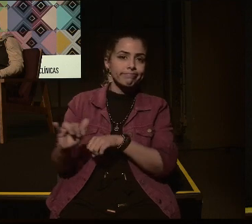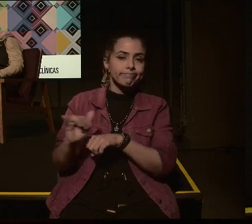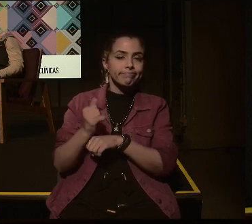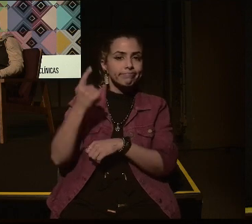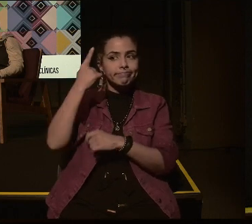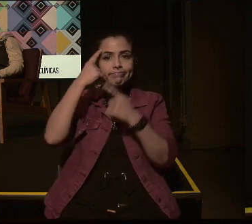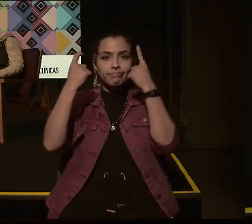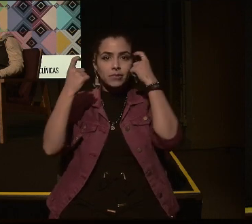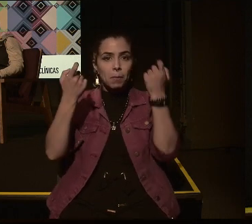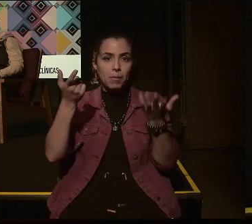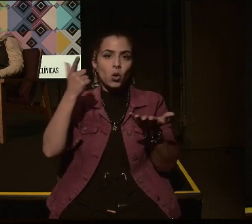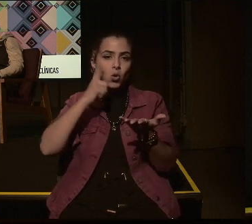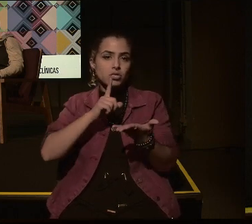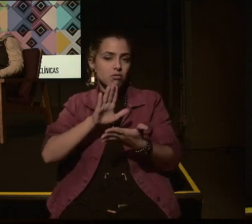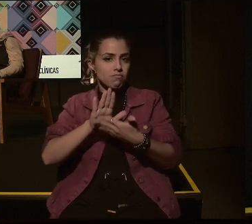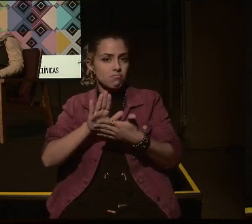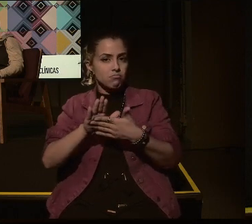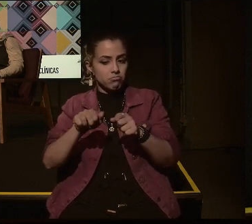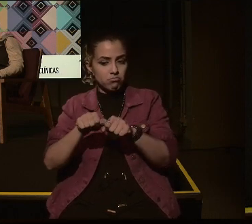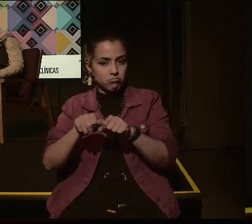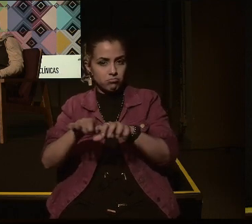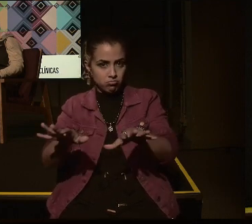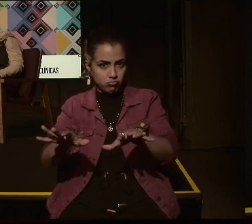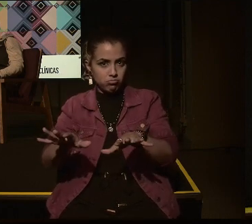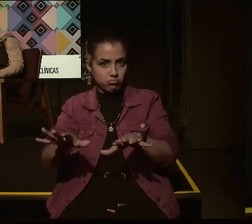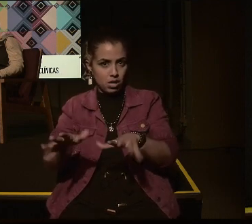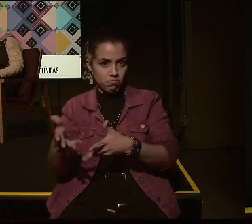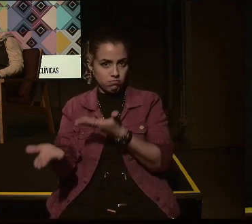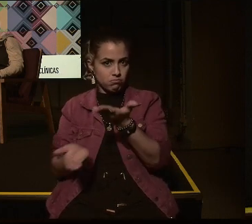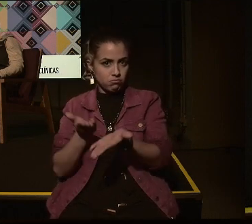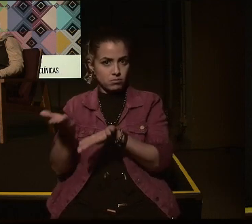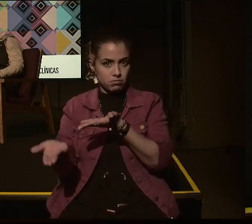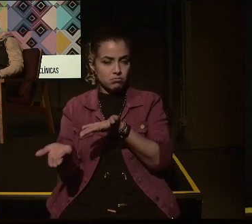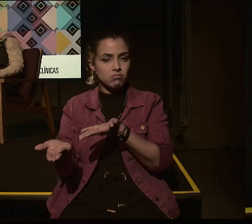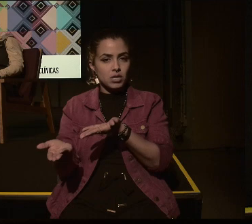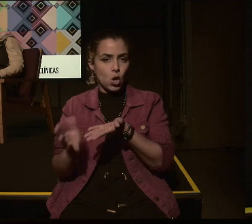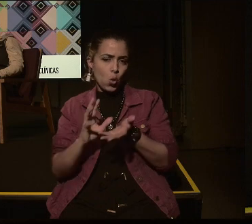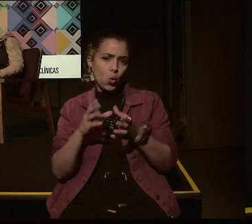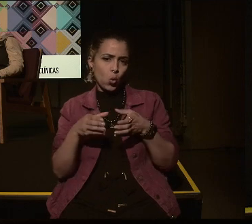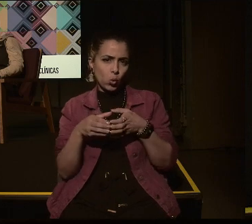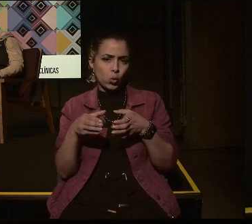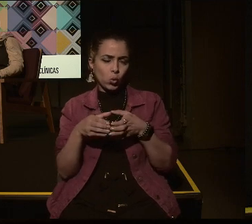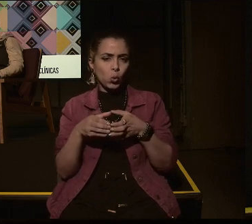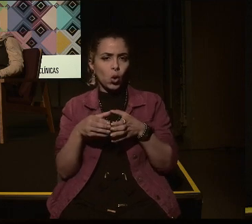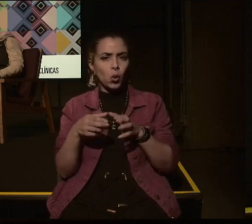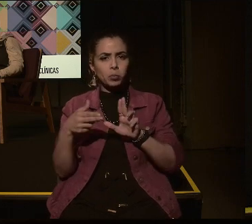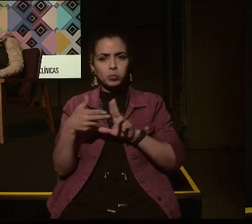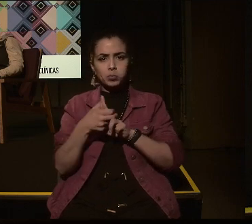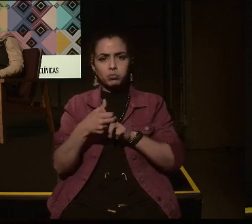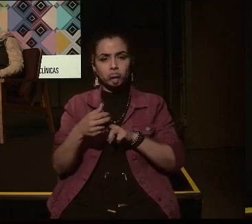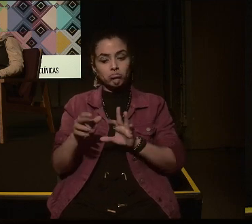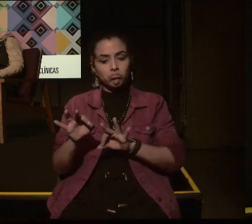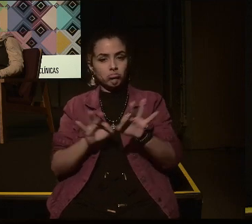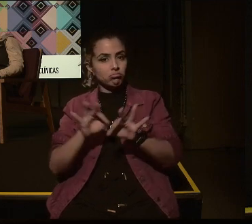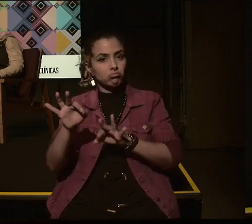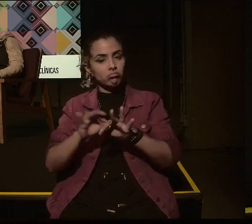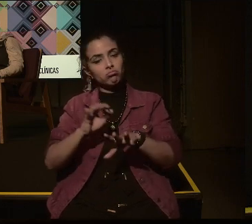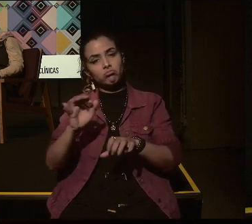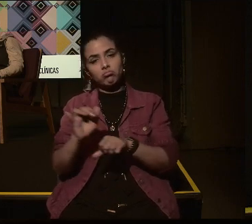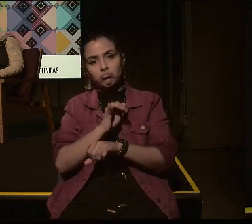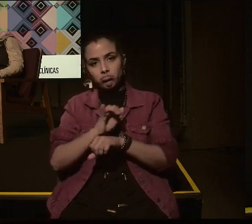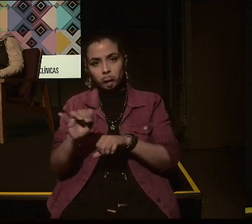de promoção de saúde para a população negra. Um grupo dentro da UBS, né, tem se mobilizado para isso.